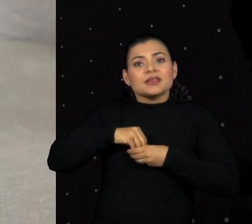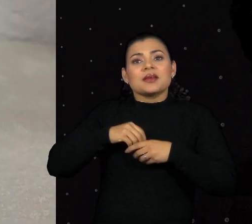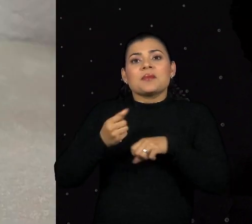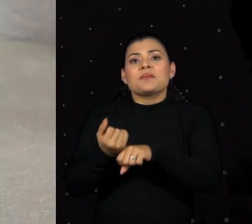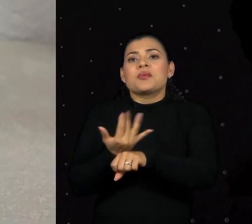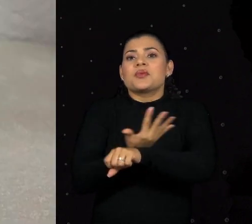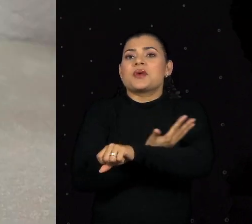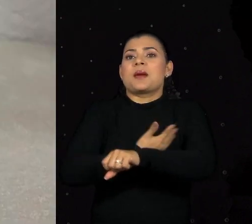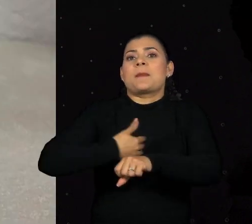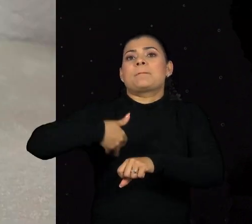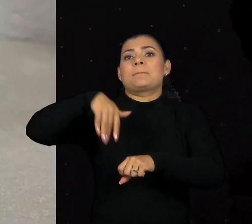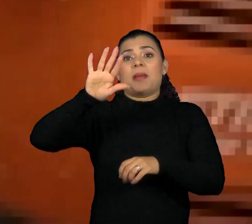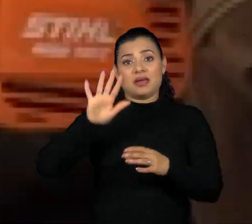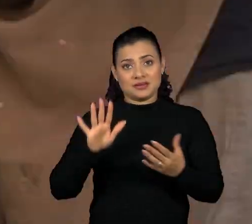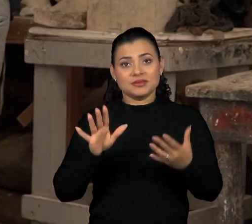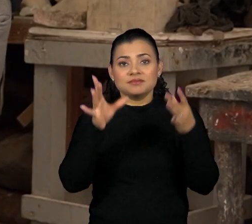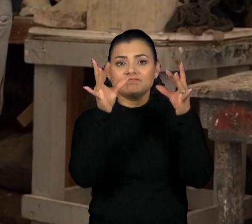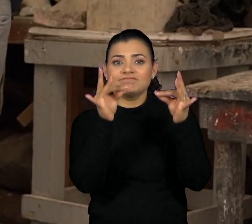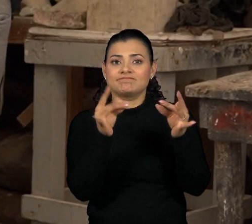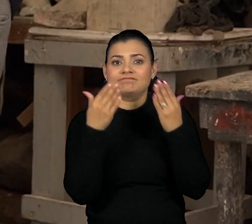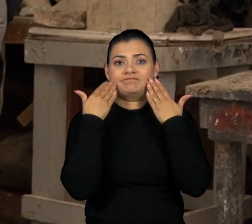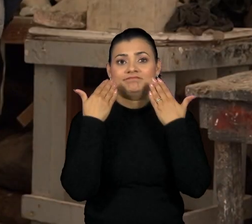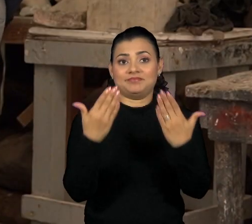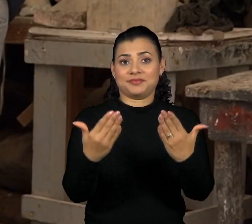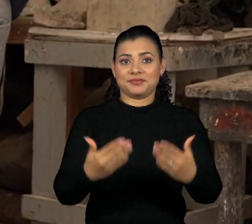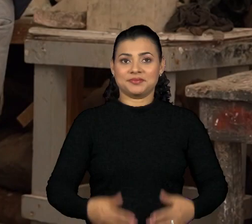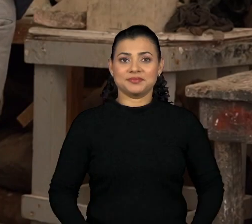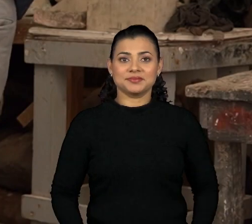assim, calmo, mais relaxado.